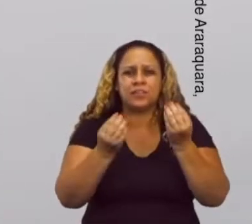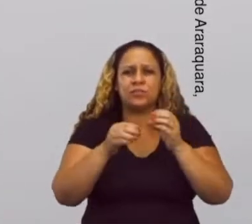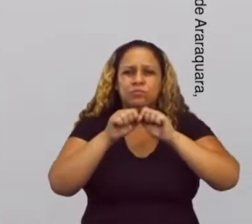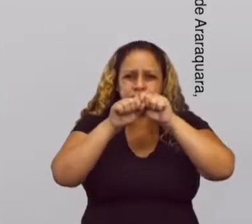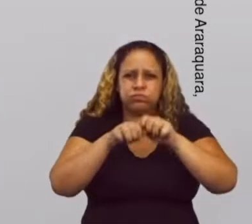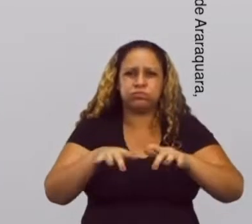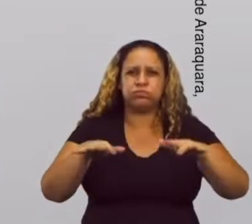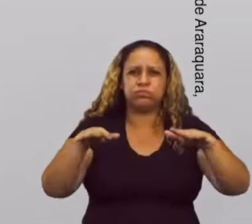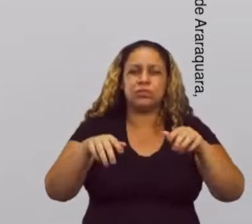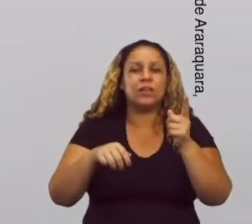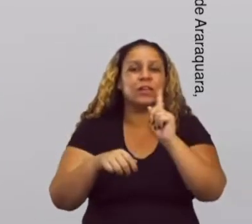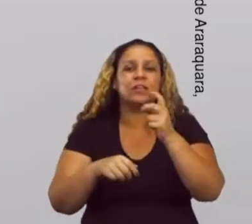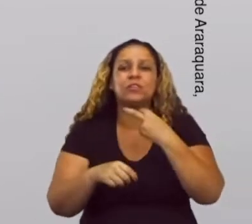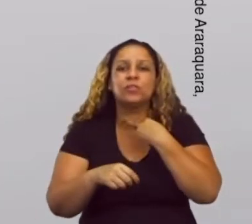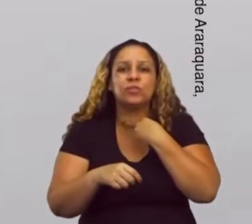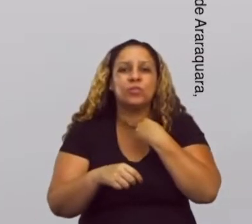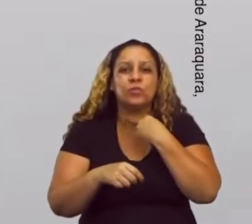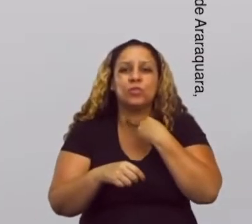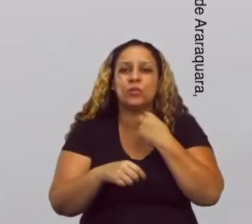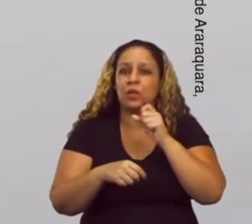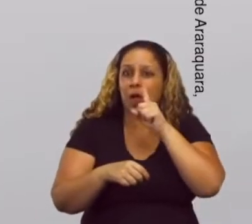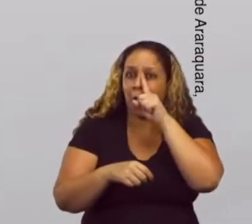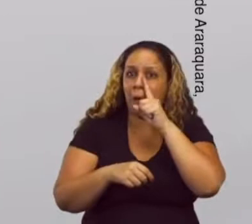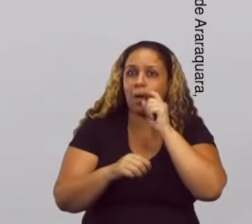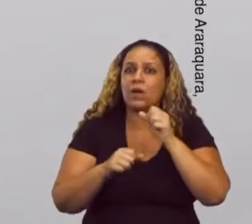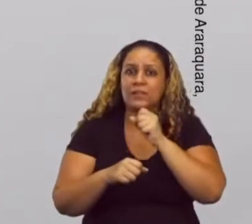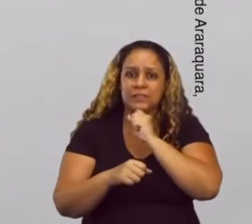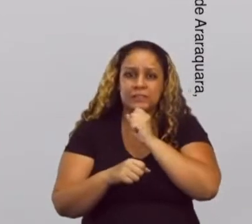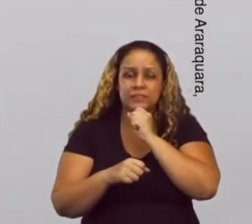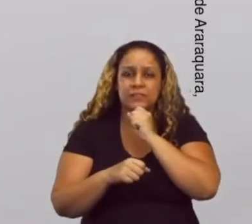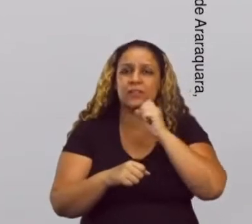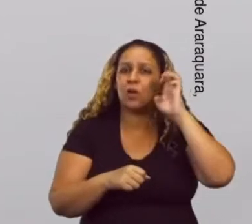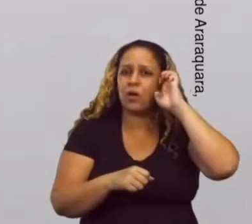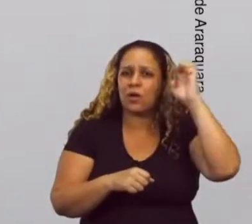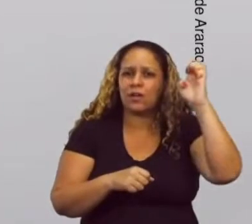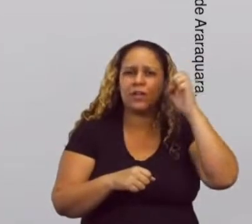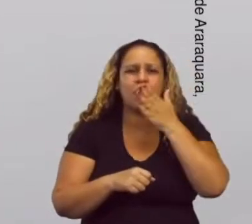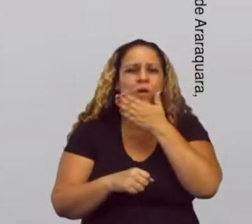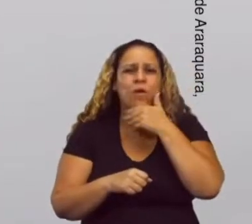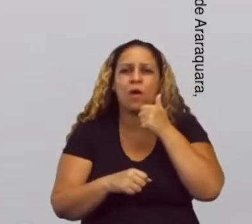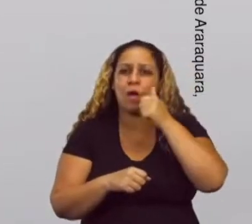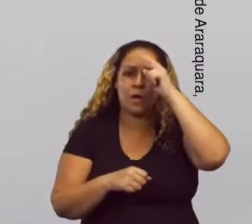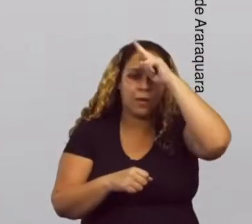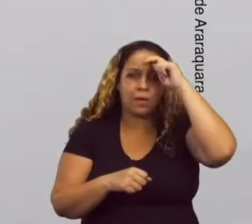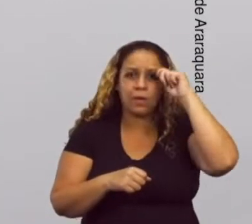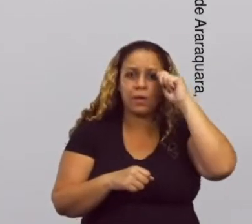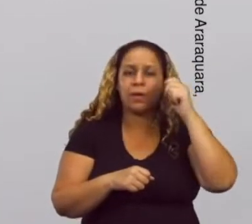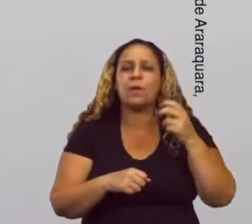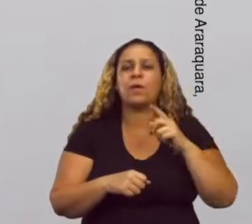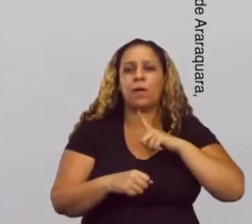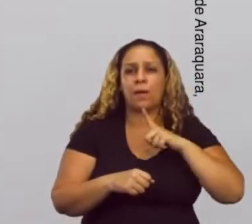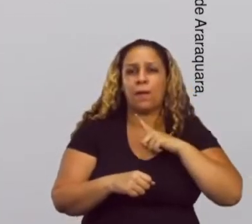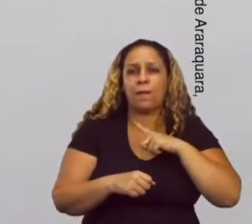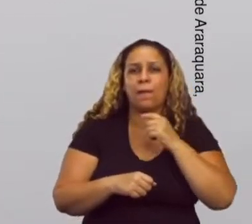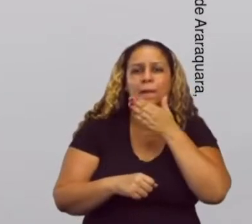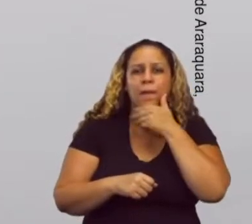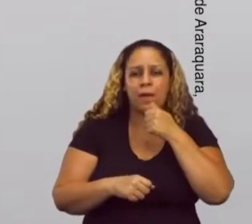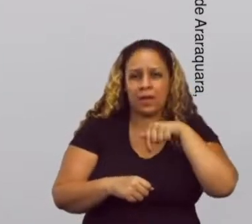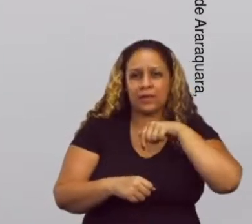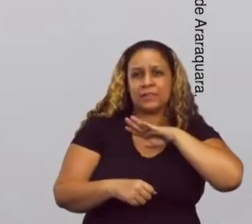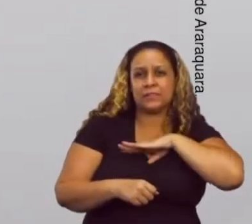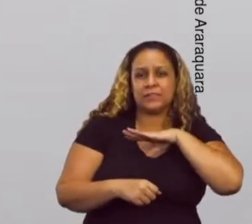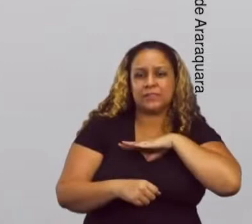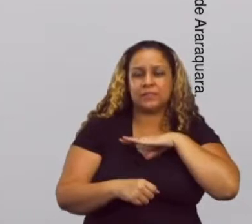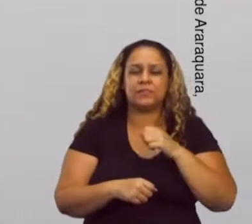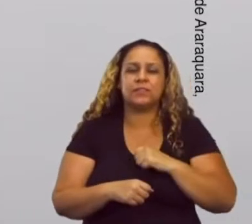tirando vidas. Não podemos correr riscos. O Edinho é o mais preparado para tirar a nossa cidade de